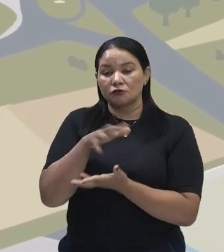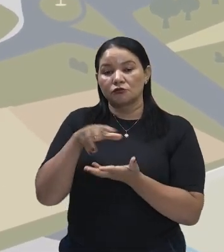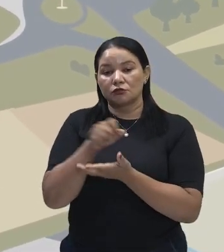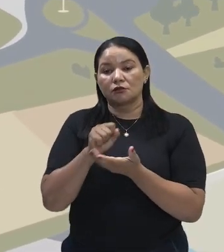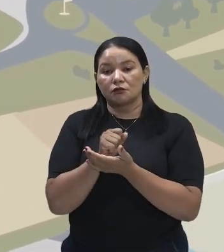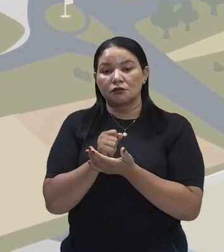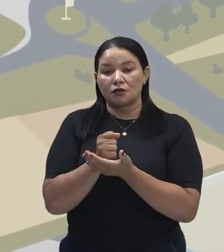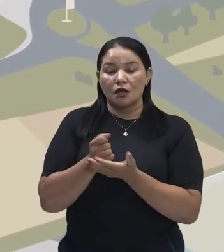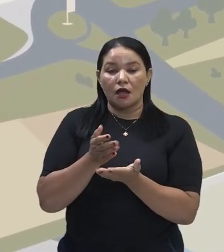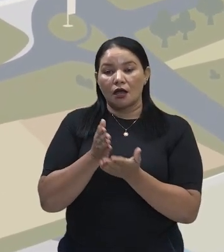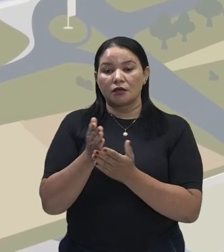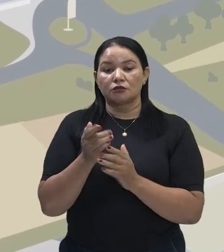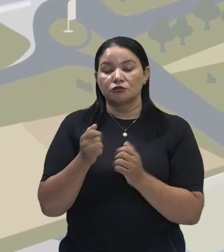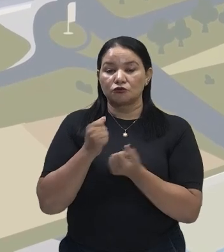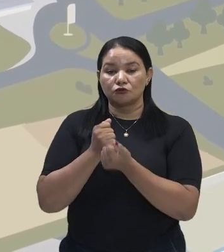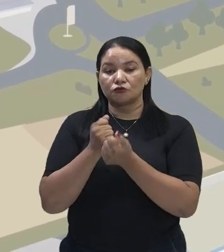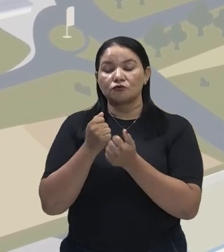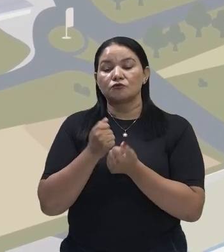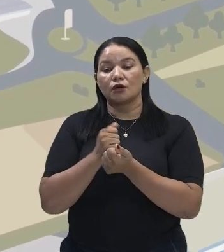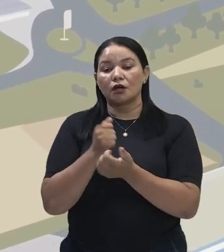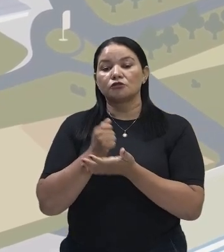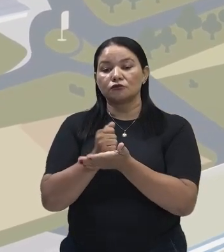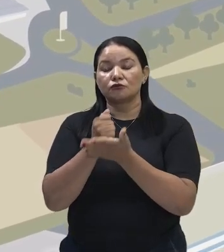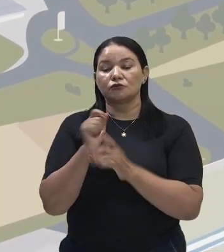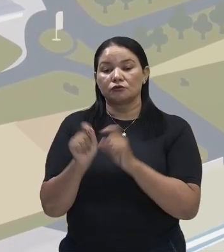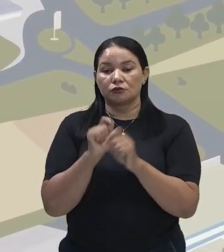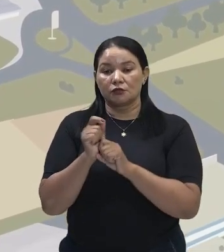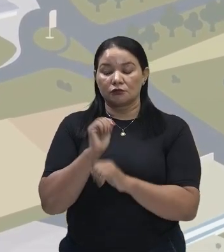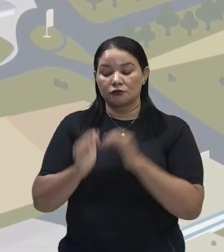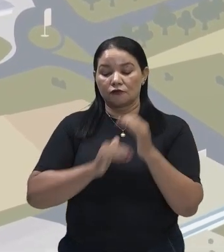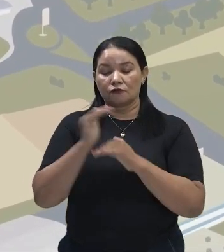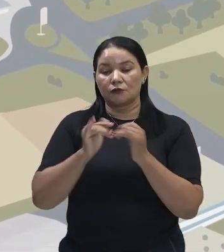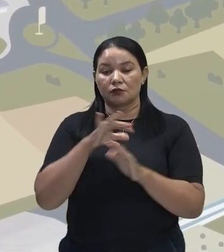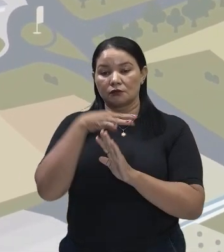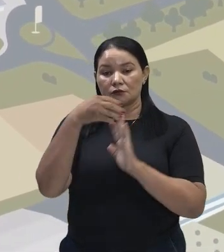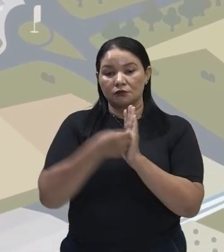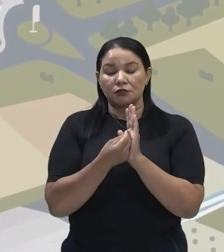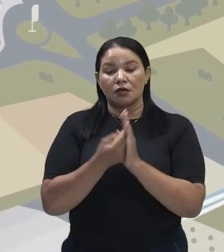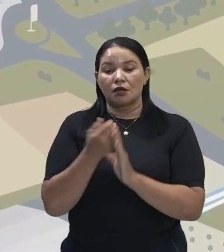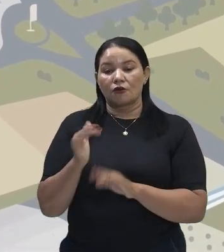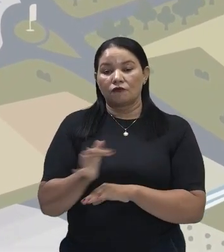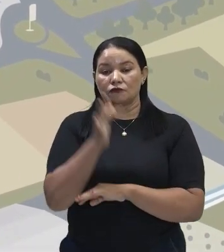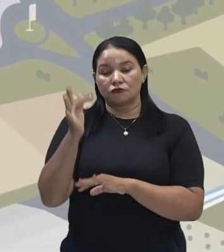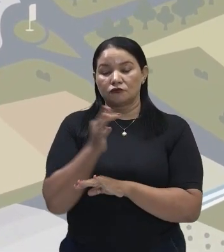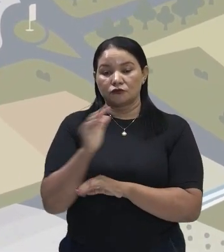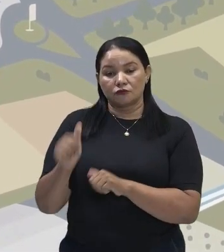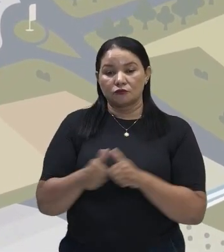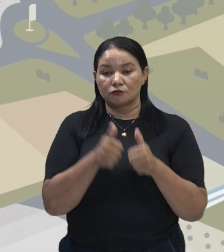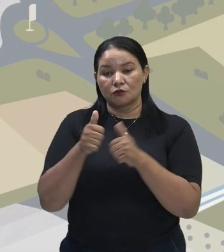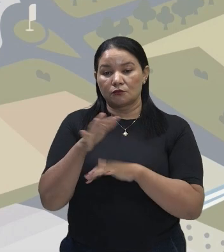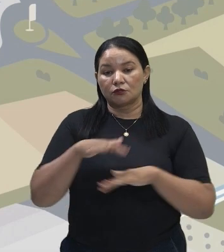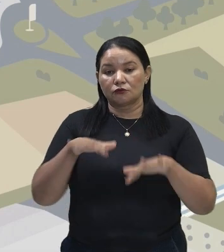para promover o desenvolvimento da Amazônia, garantindo um futuro melhor para todos.